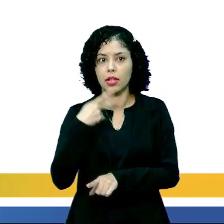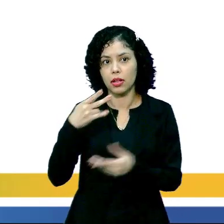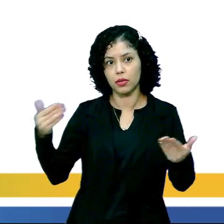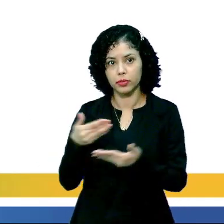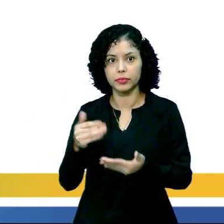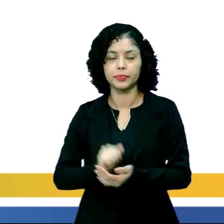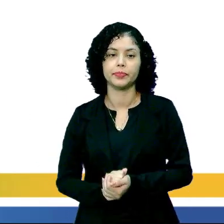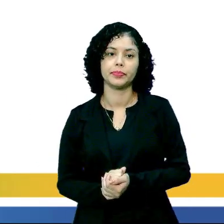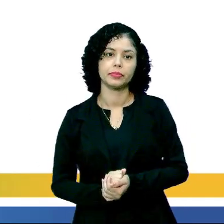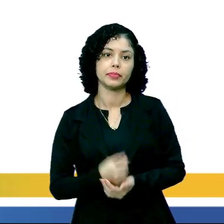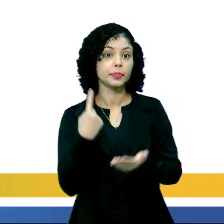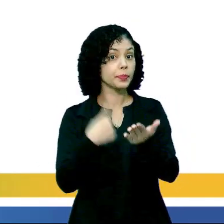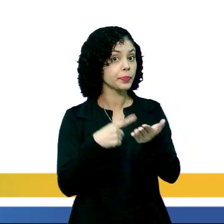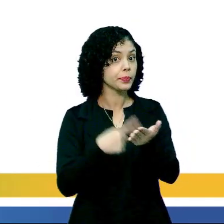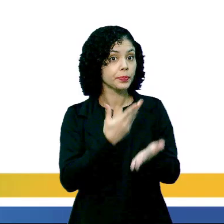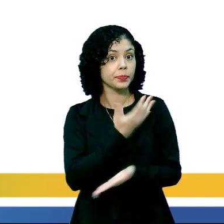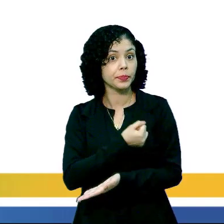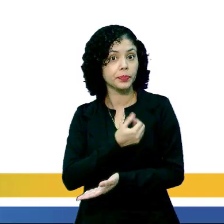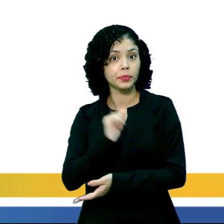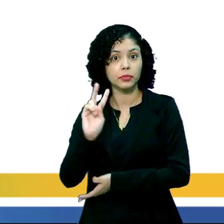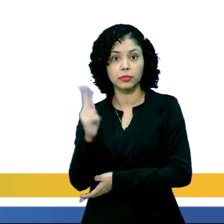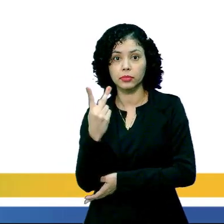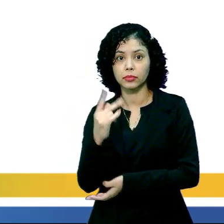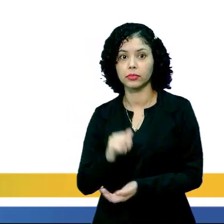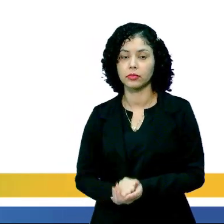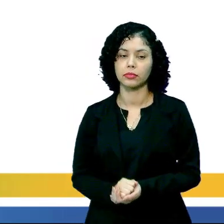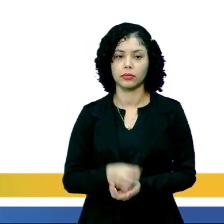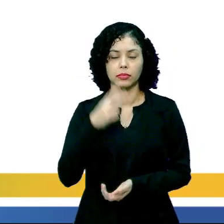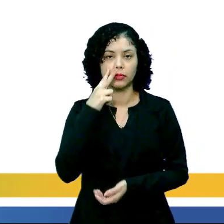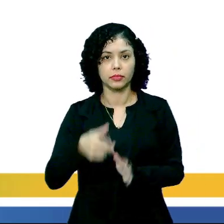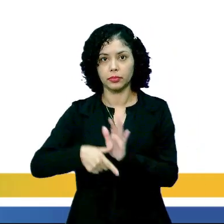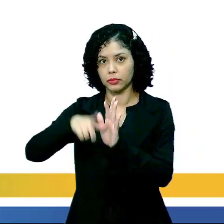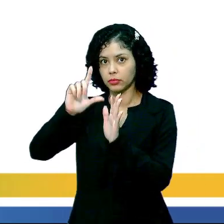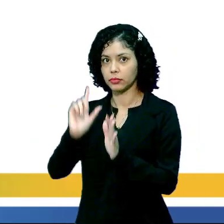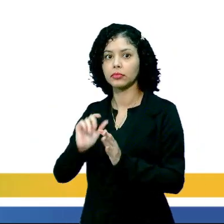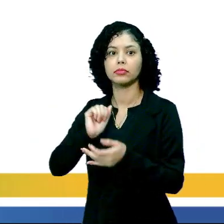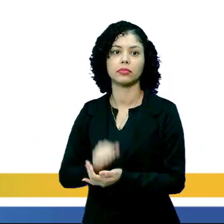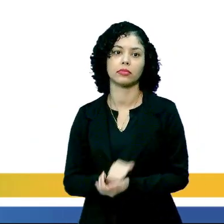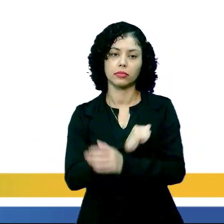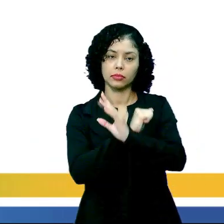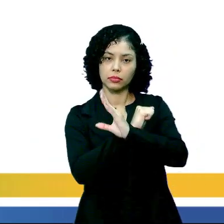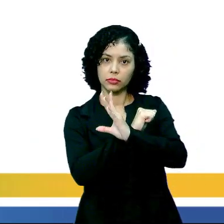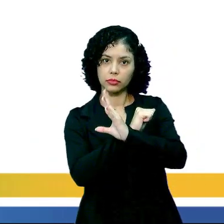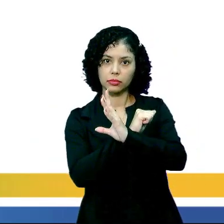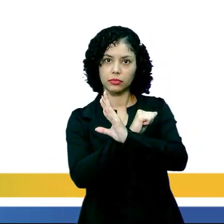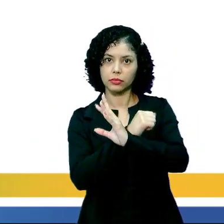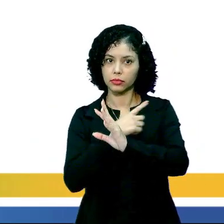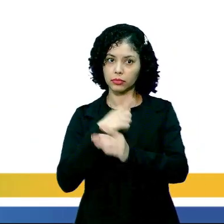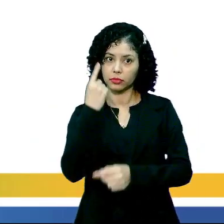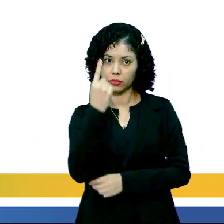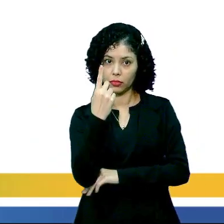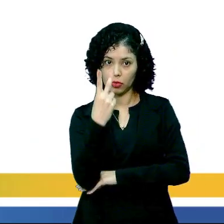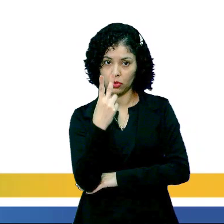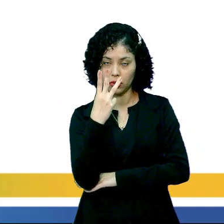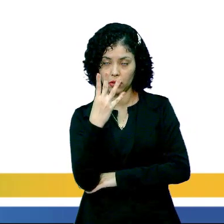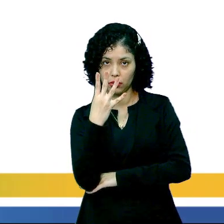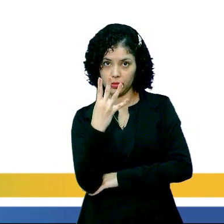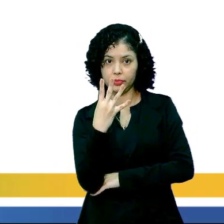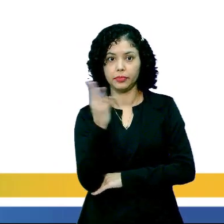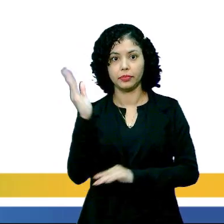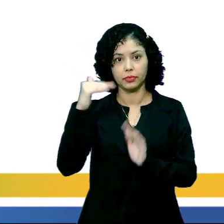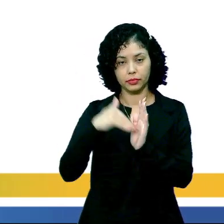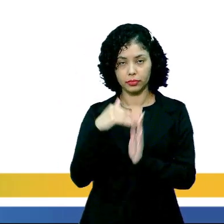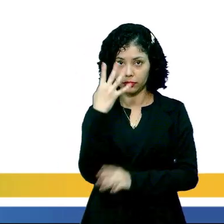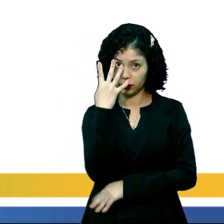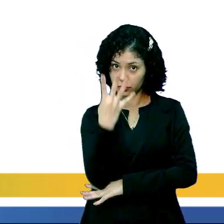vamos ver na sala Olha só de acordo com o número de hidrogênios nós vimos na tela anterior que um ácido ele pode ter um dois três ou quatro